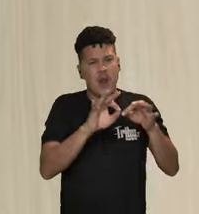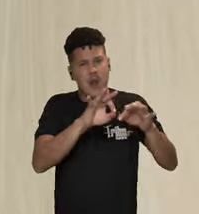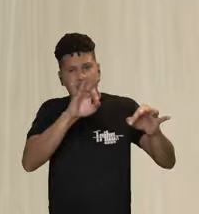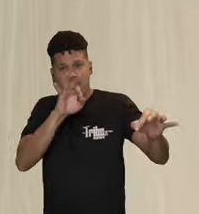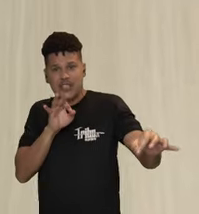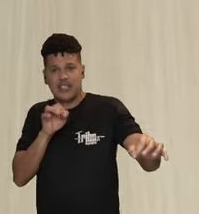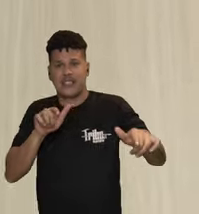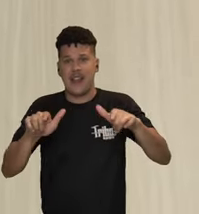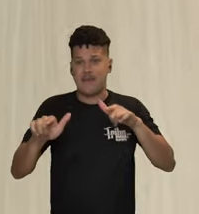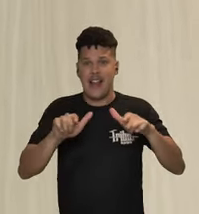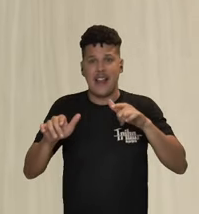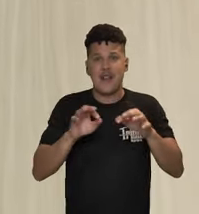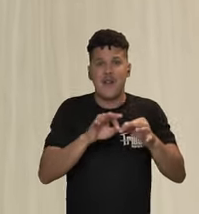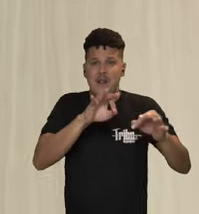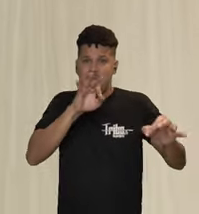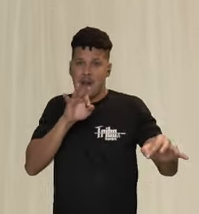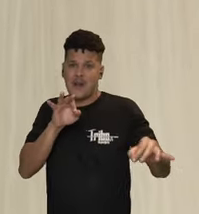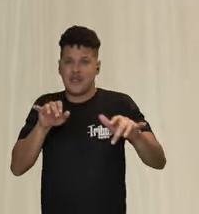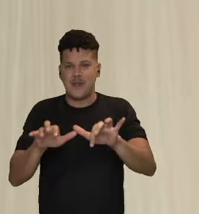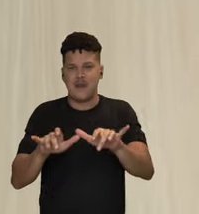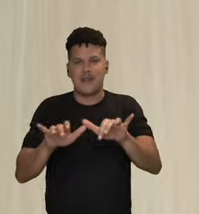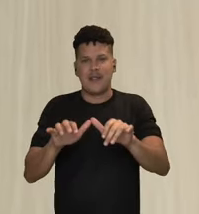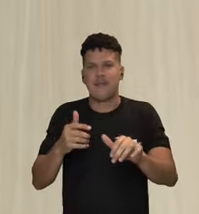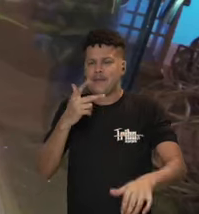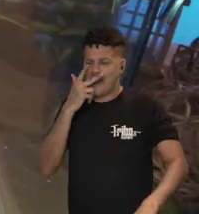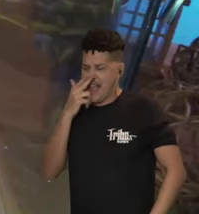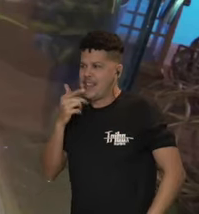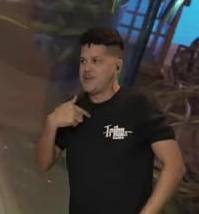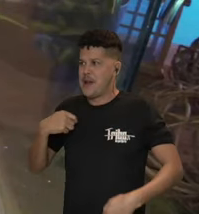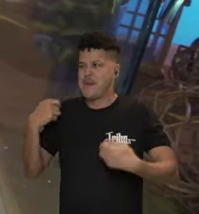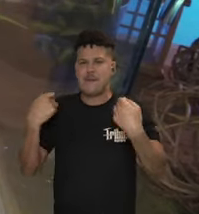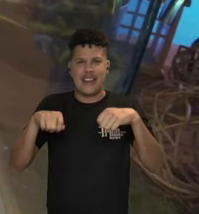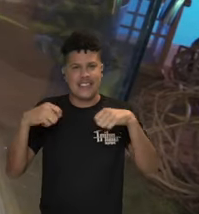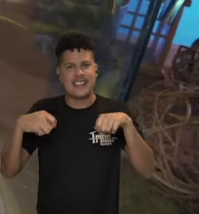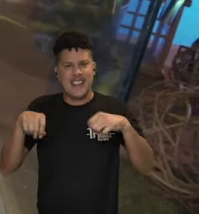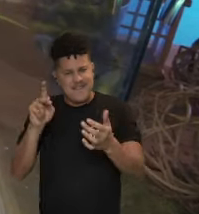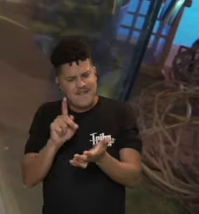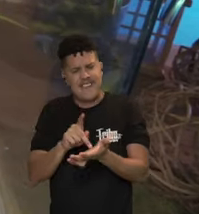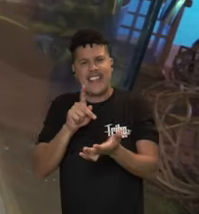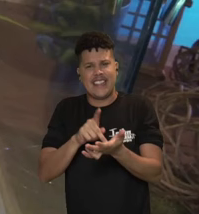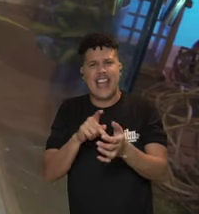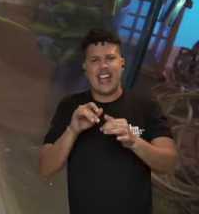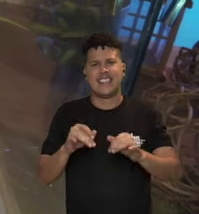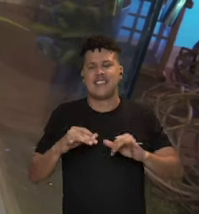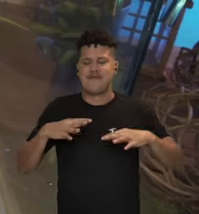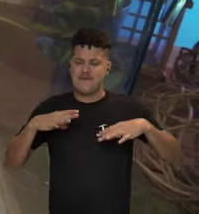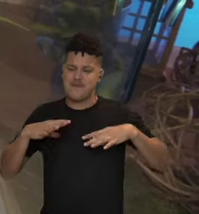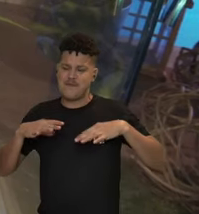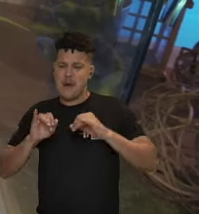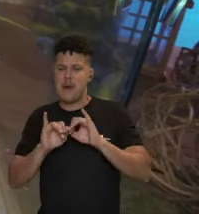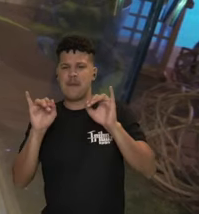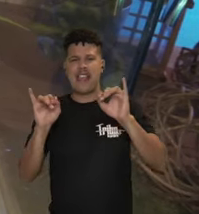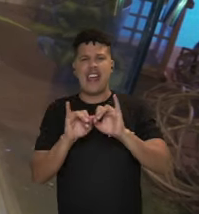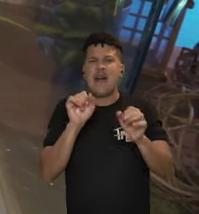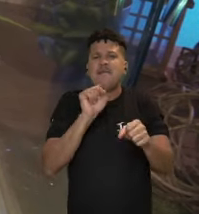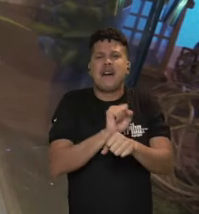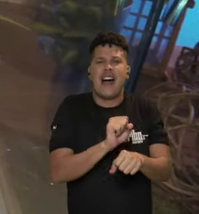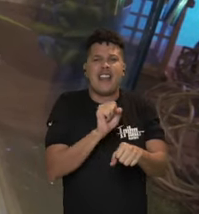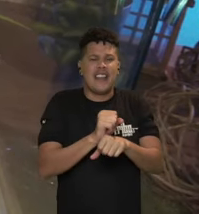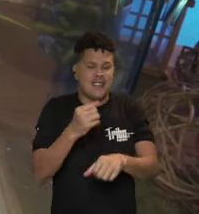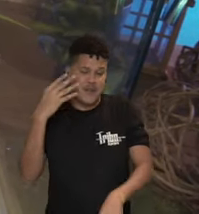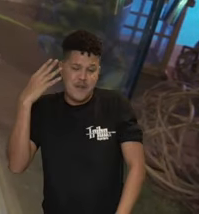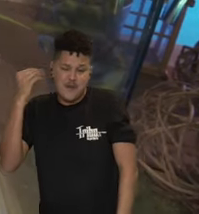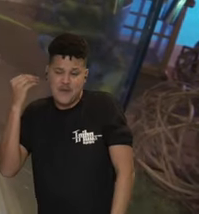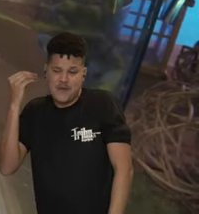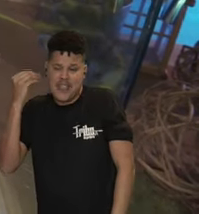do computador. Acho que eu preciso mesmo é ficar de bobeira. Para de ouvir asneira de dublê